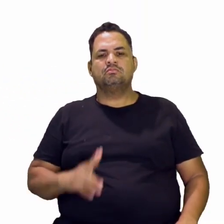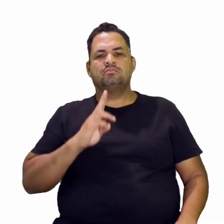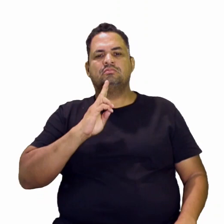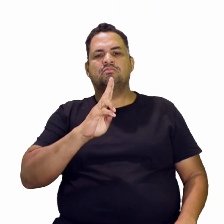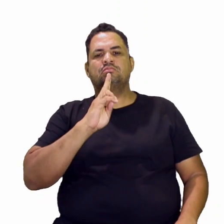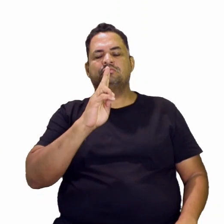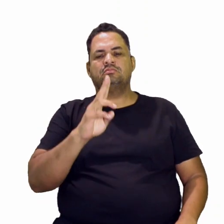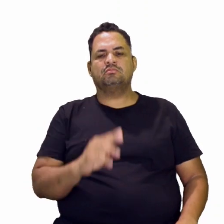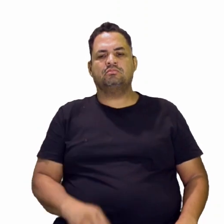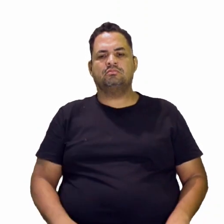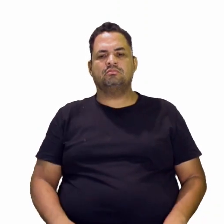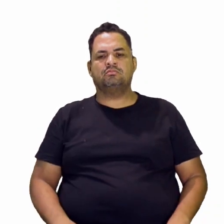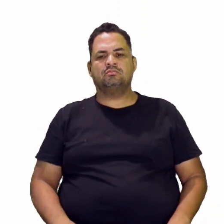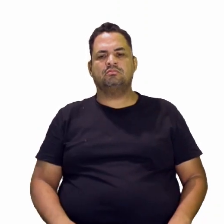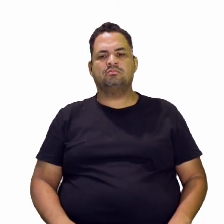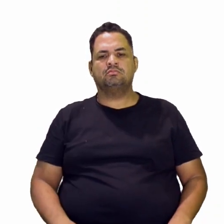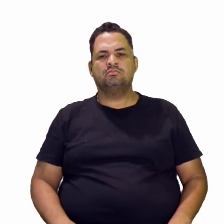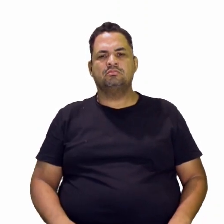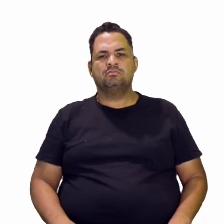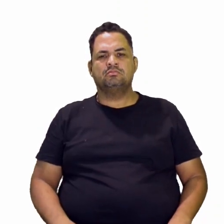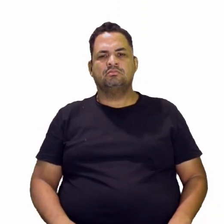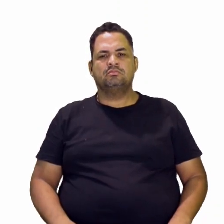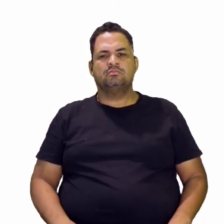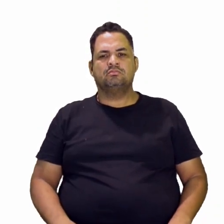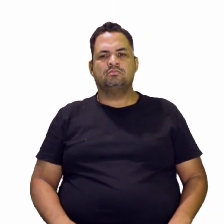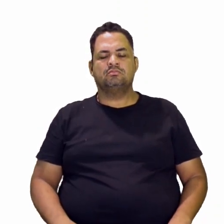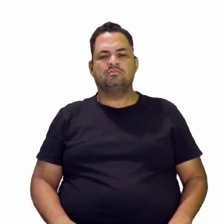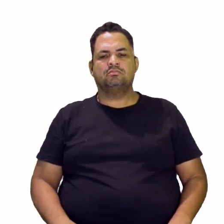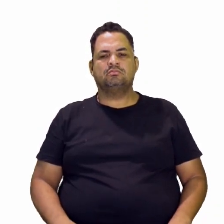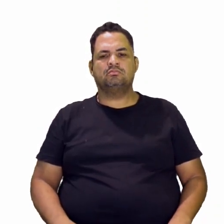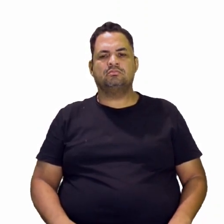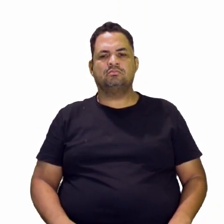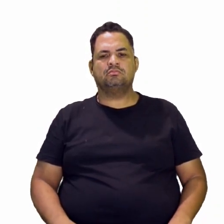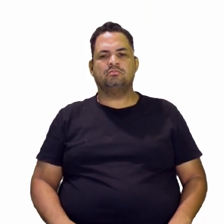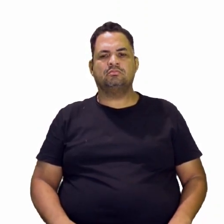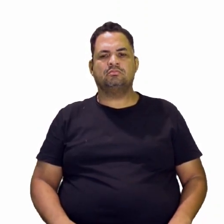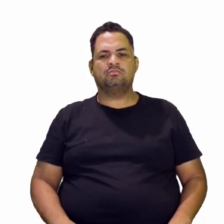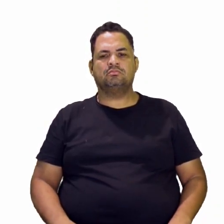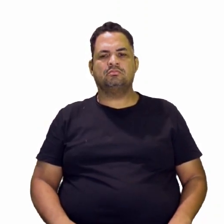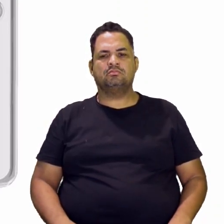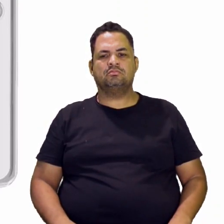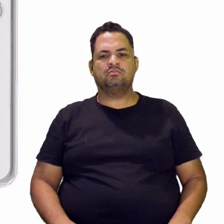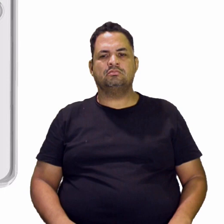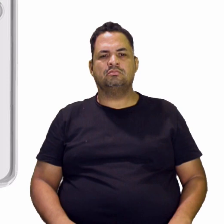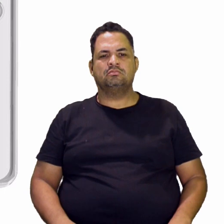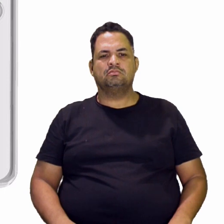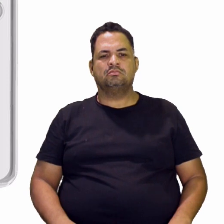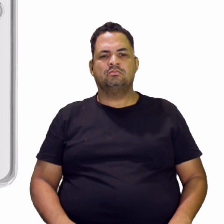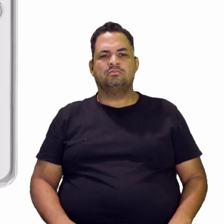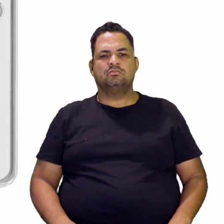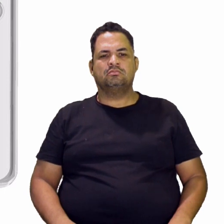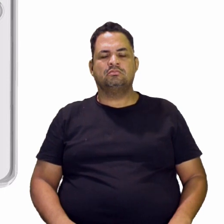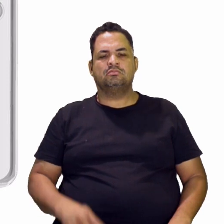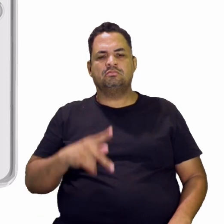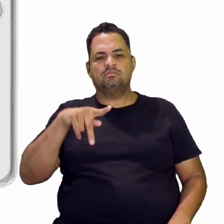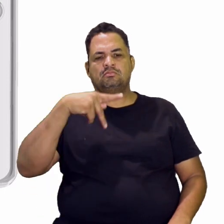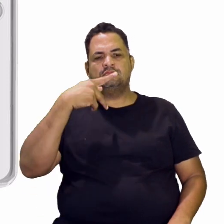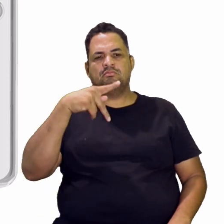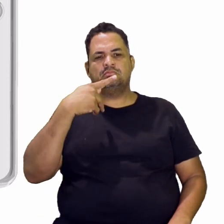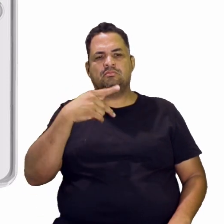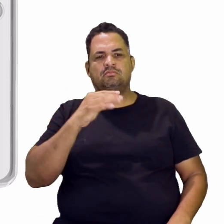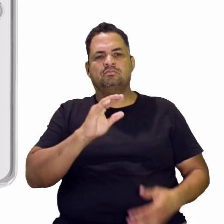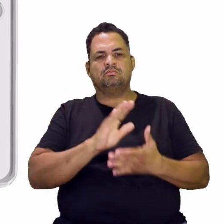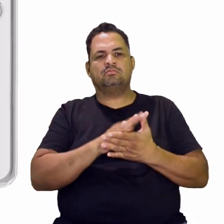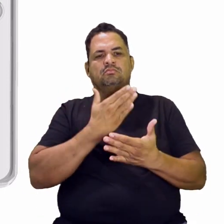continuar? A nossa revisão. Vamos lá. E aí a gente falou também sobre, na